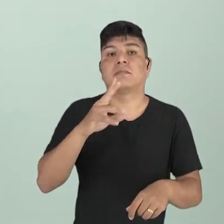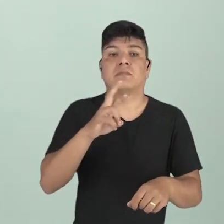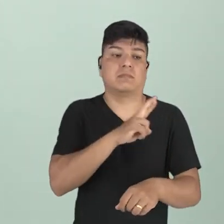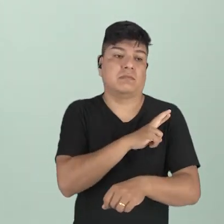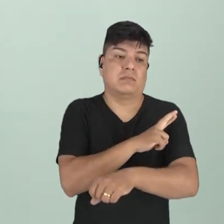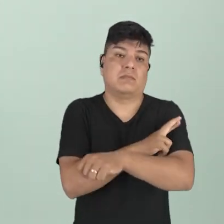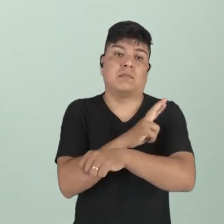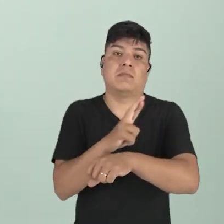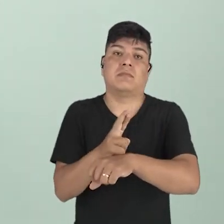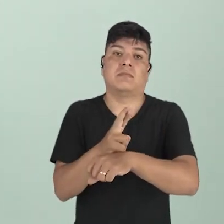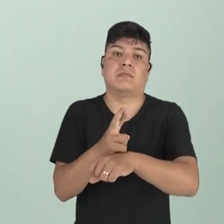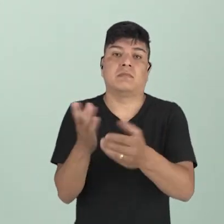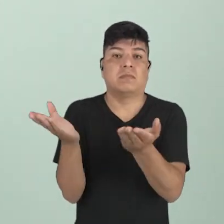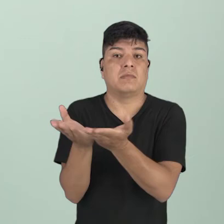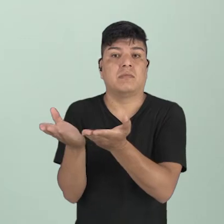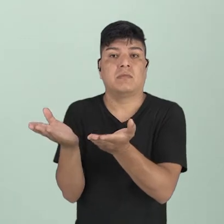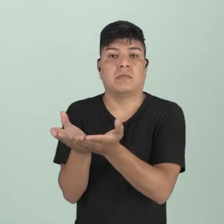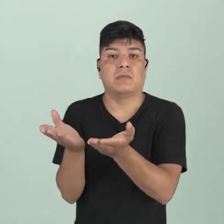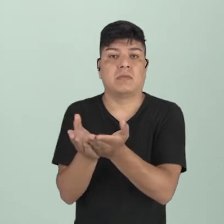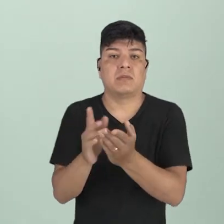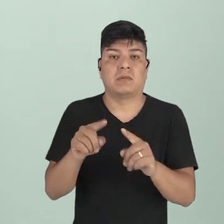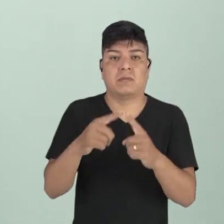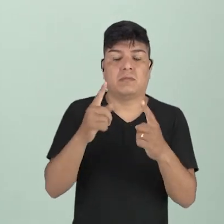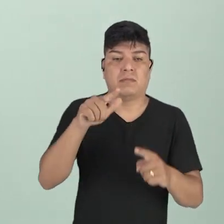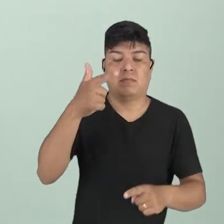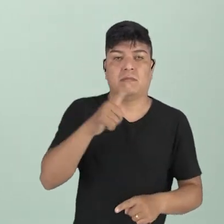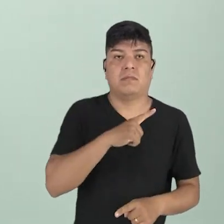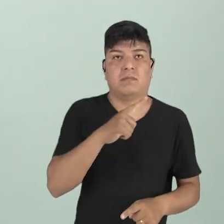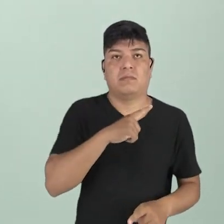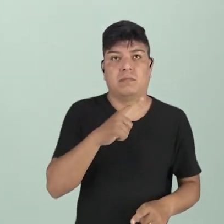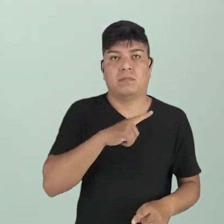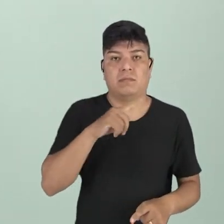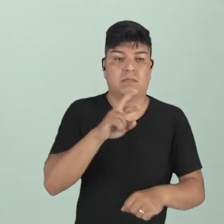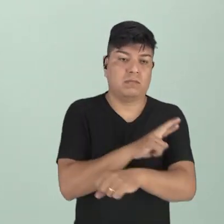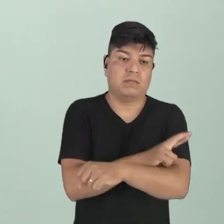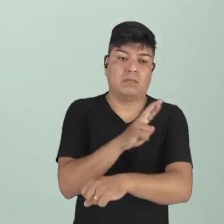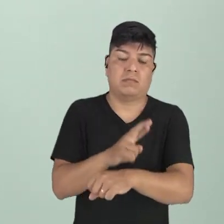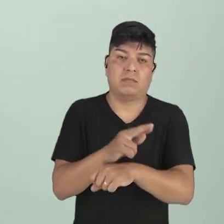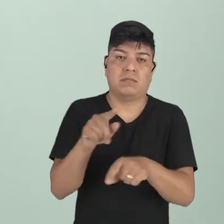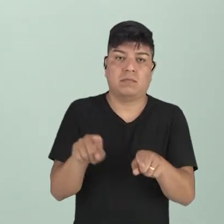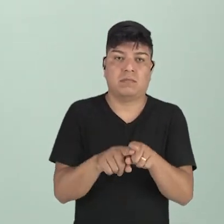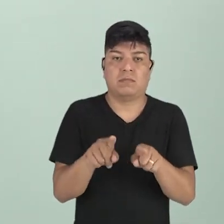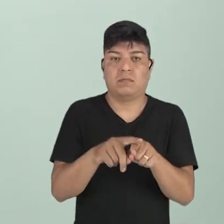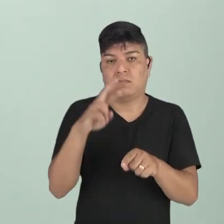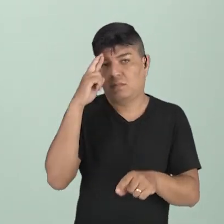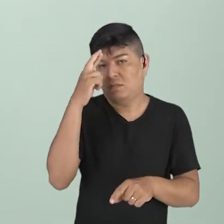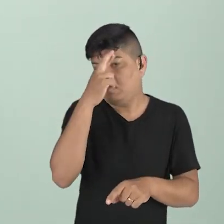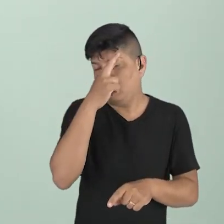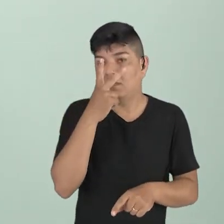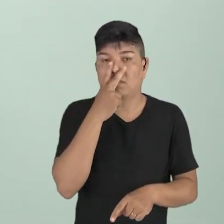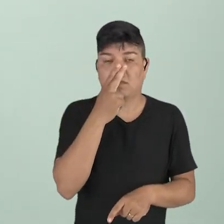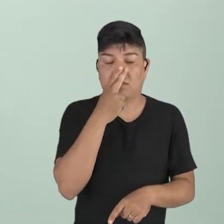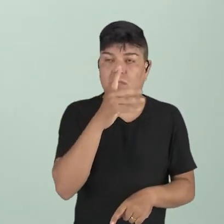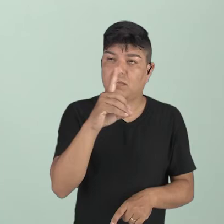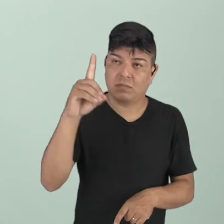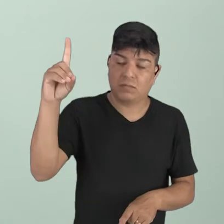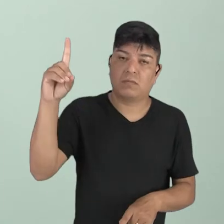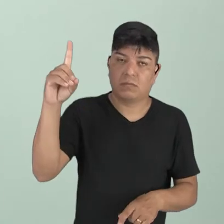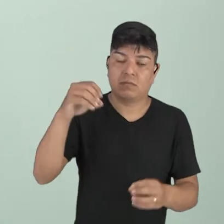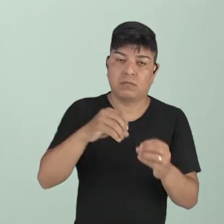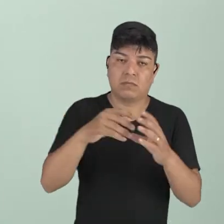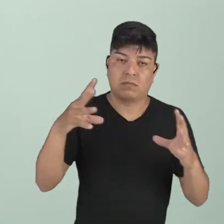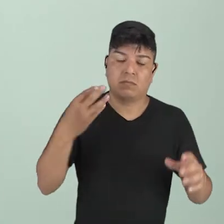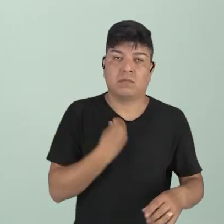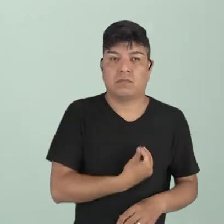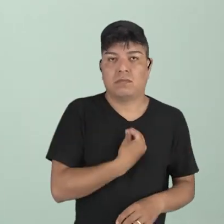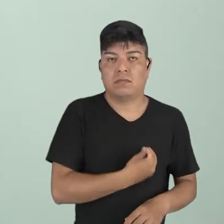religião cristã, né? Mas nós temos em outras religiões histórias parecidas, né? De que entidades, né, deuses, criaram a